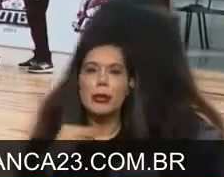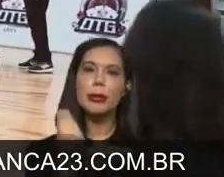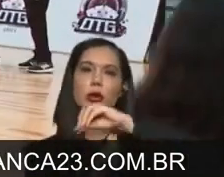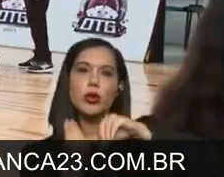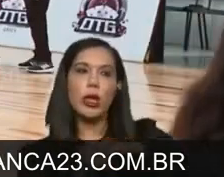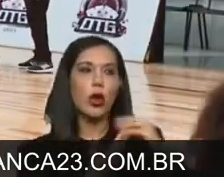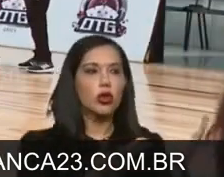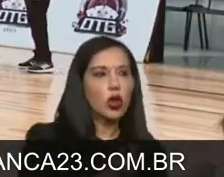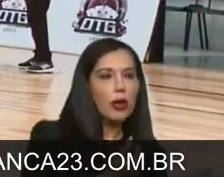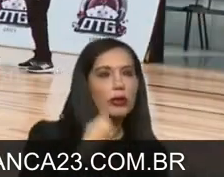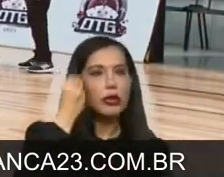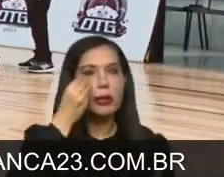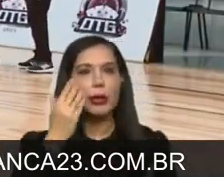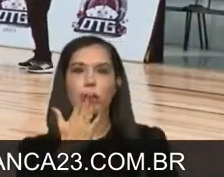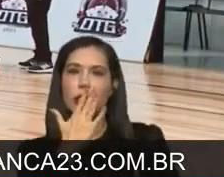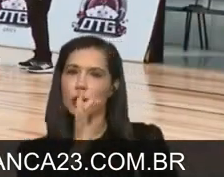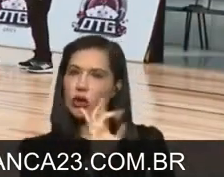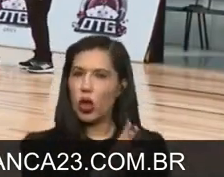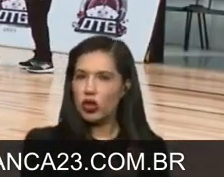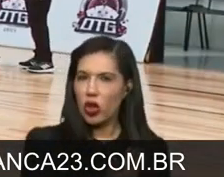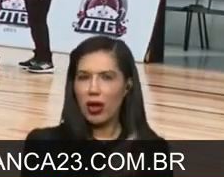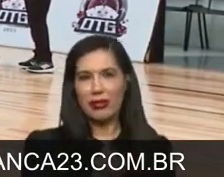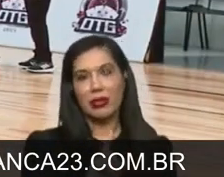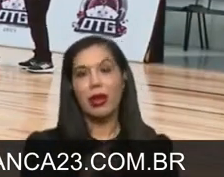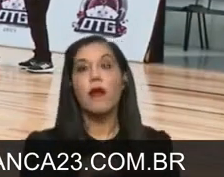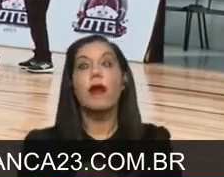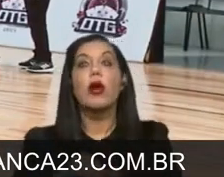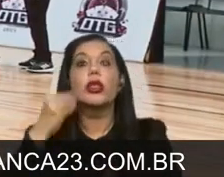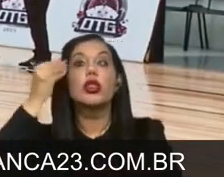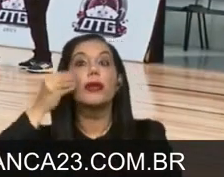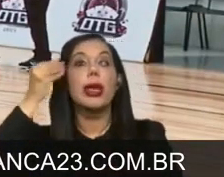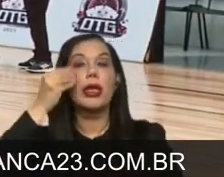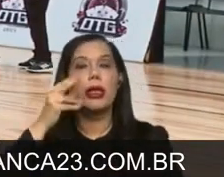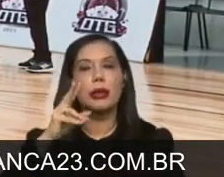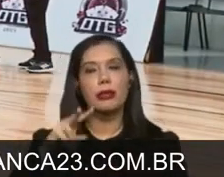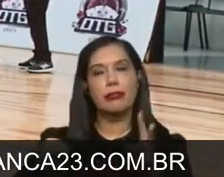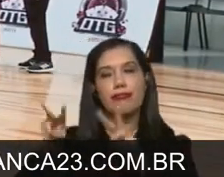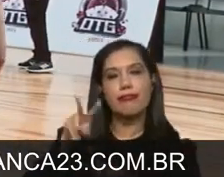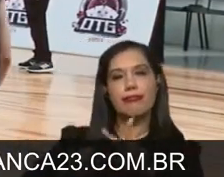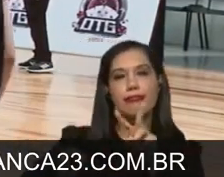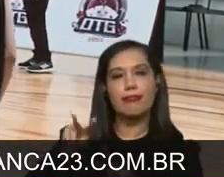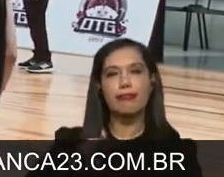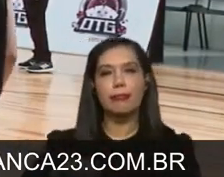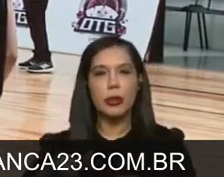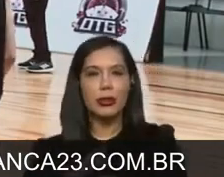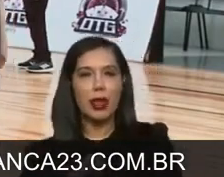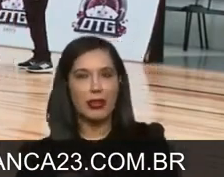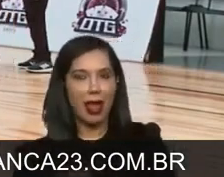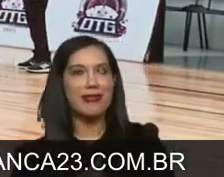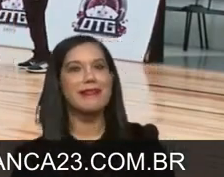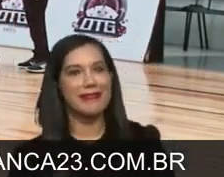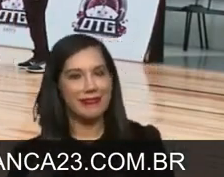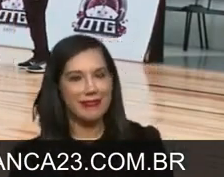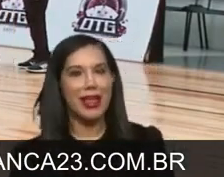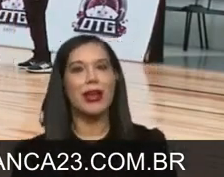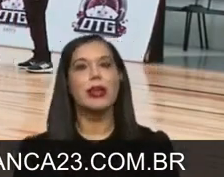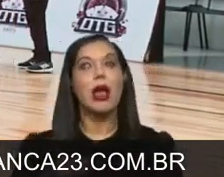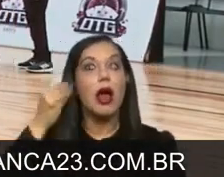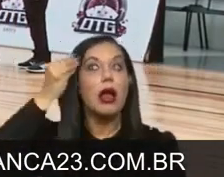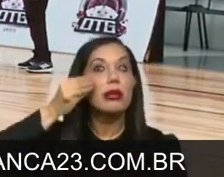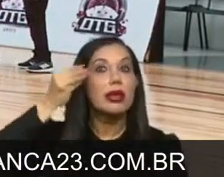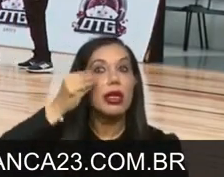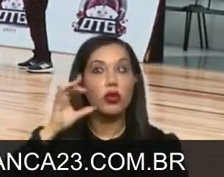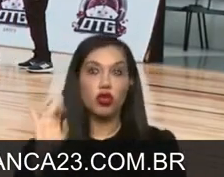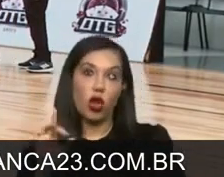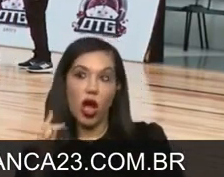ter, porque um time só de jovens não vai ter a experiência de leitura de jogo, para fechar jogo, para ganhar jogo, enfim. E só veterano não vai